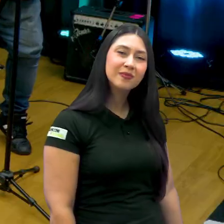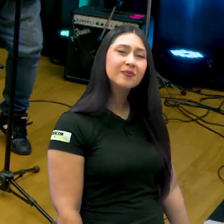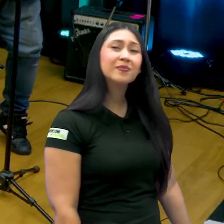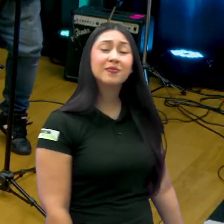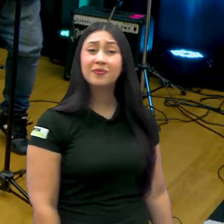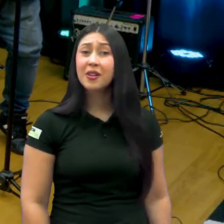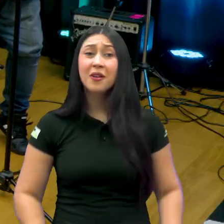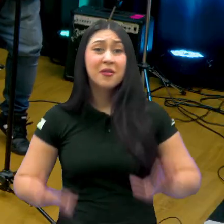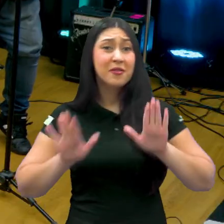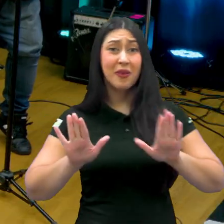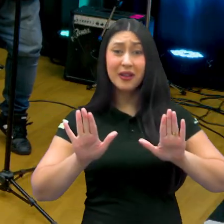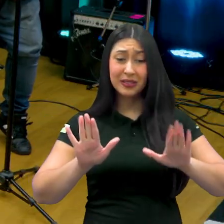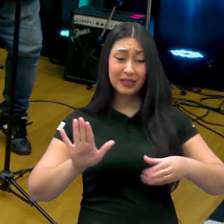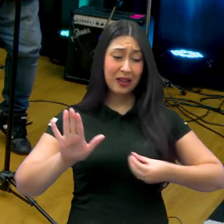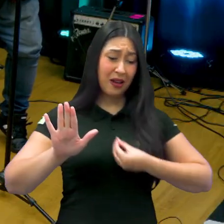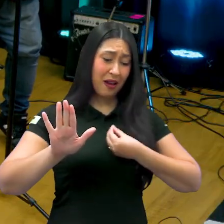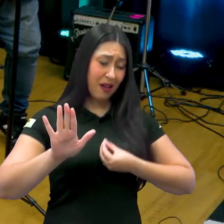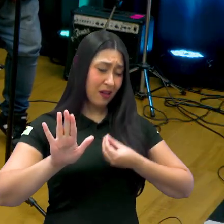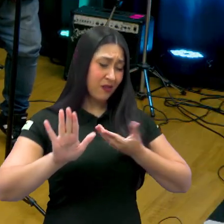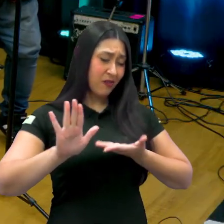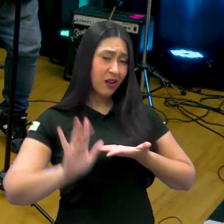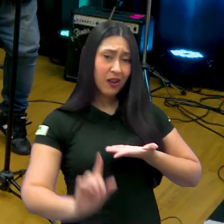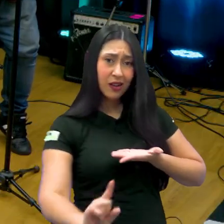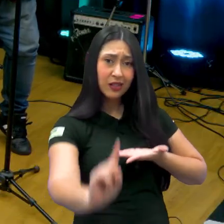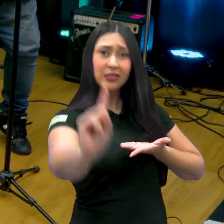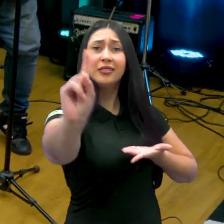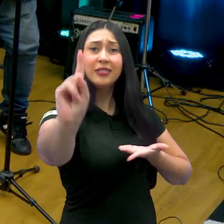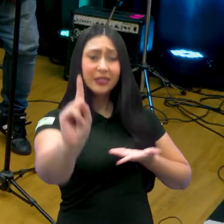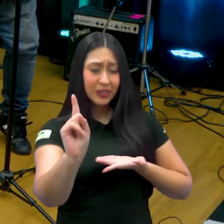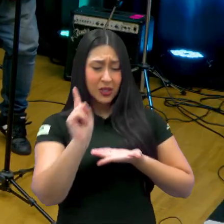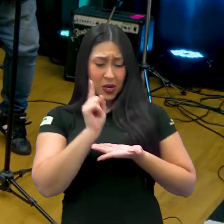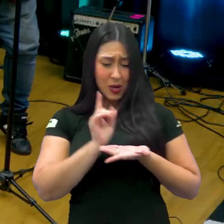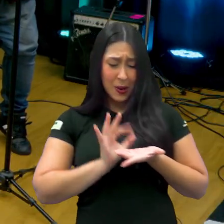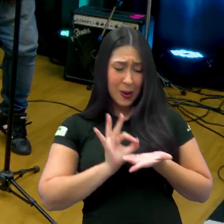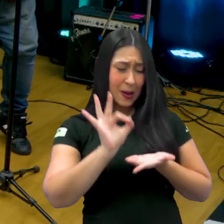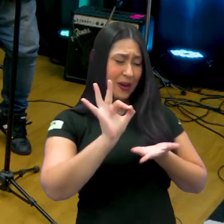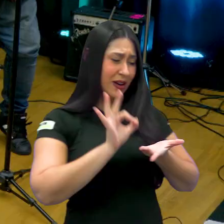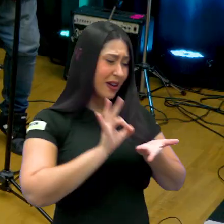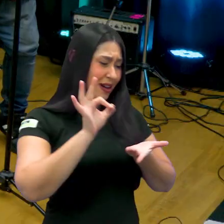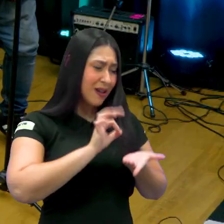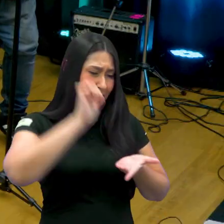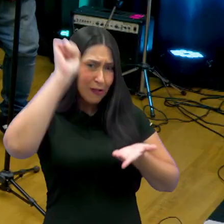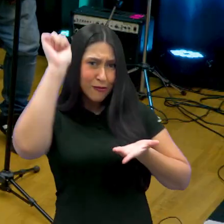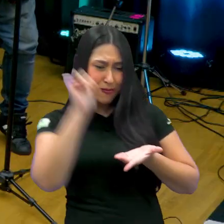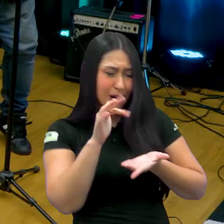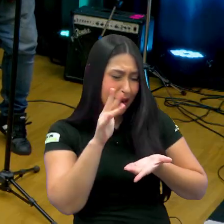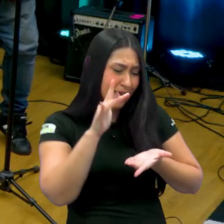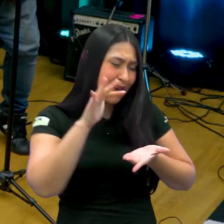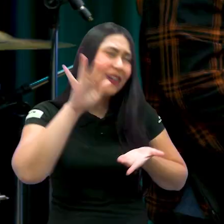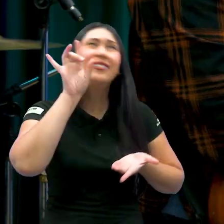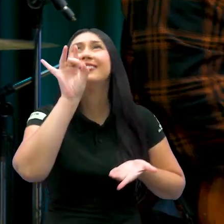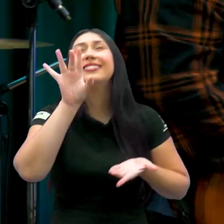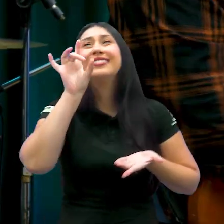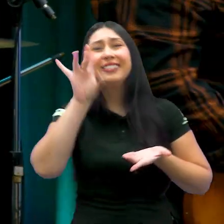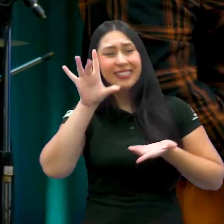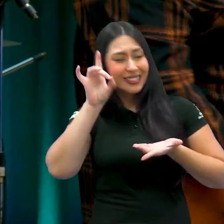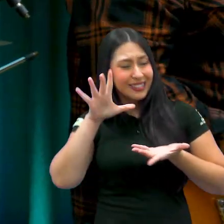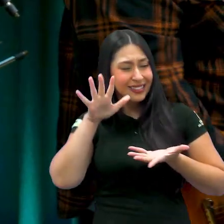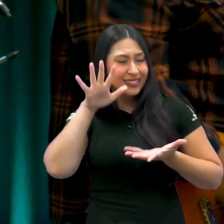E eu não consigo fechar a janela dessa vida que